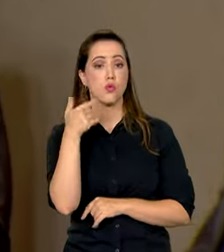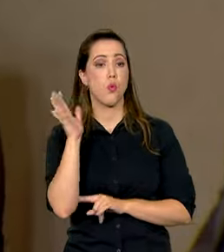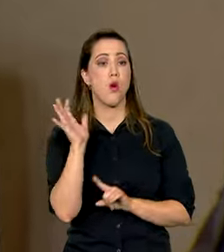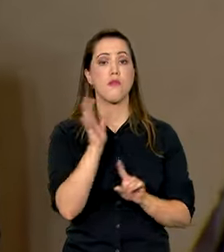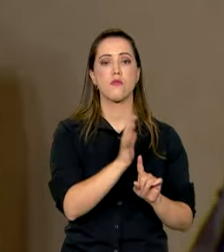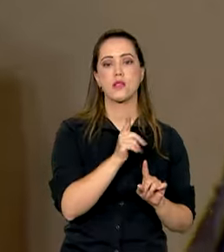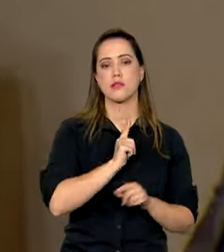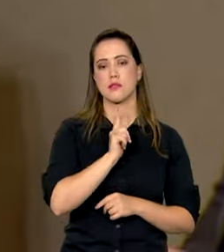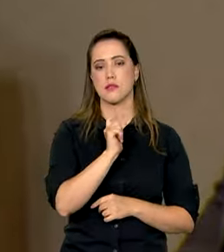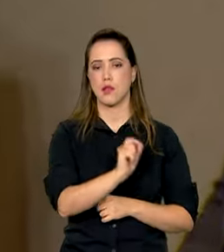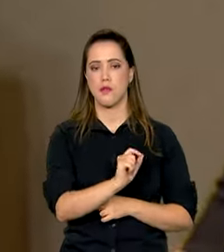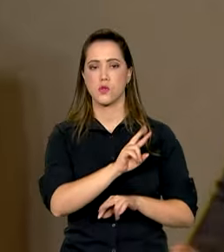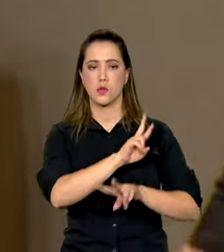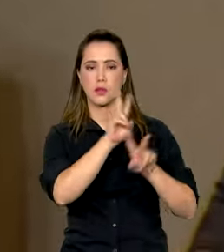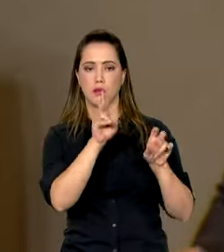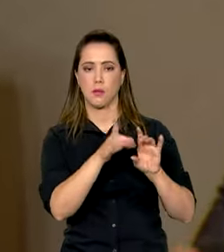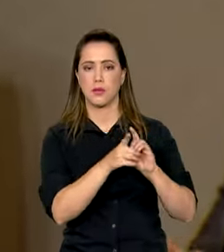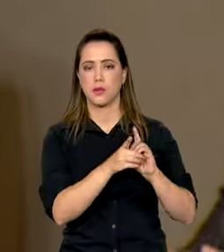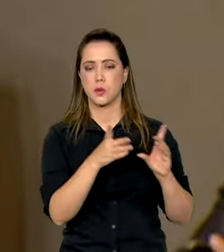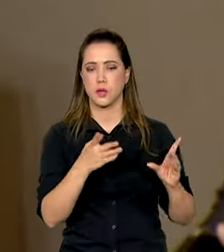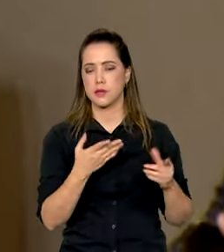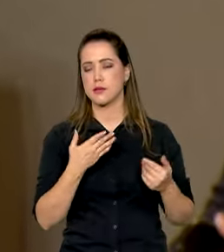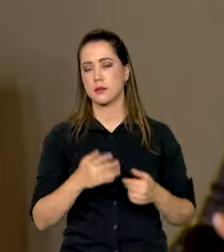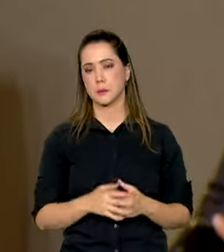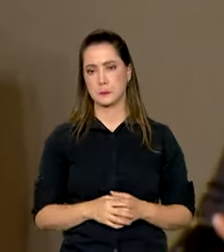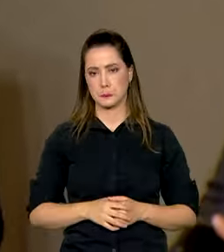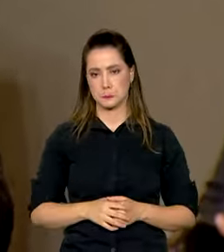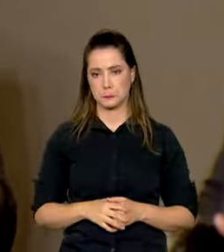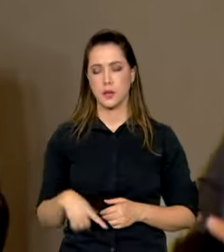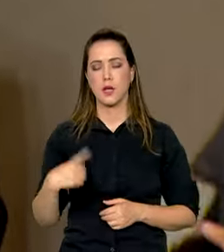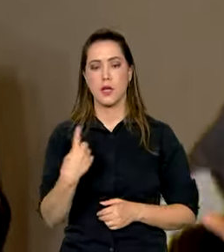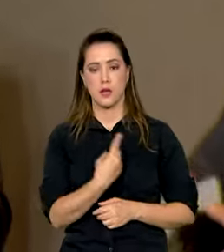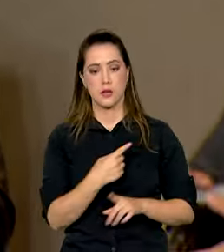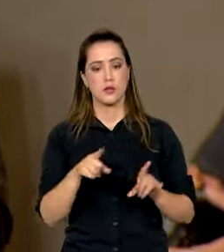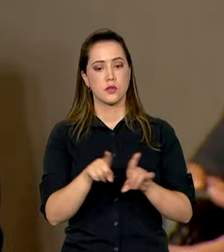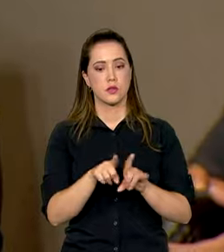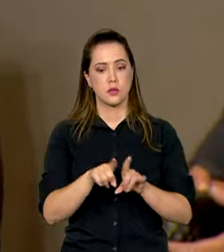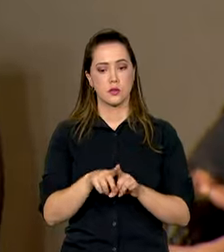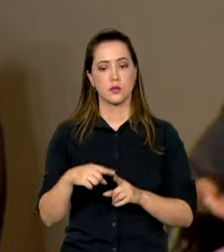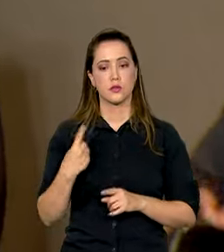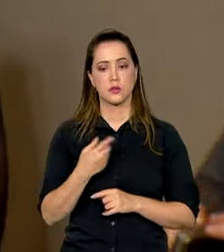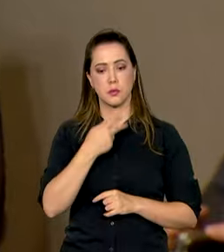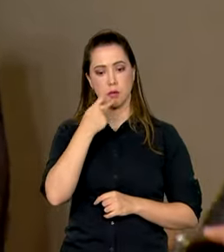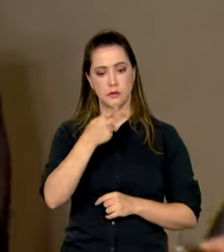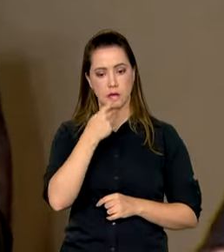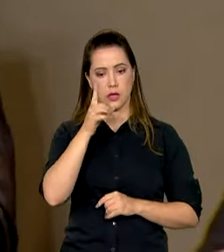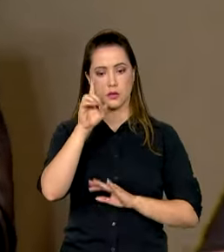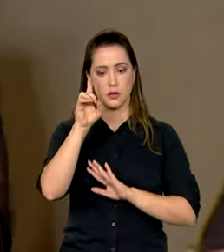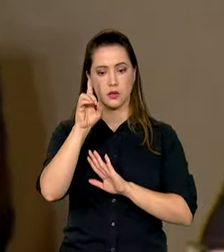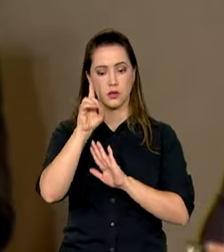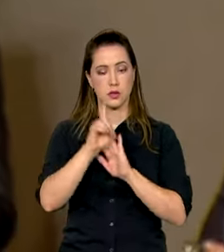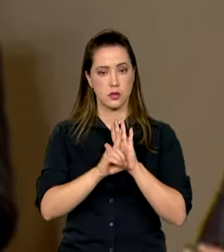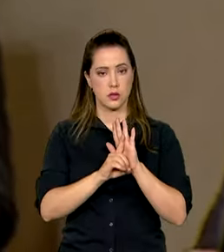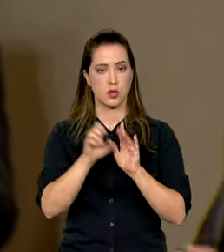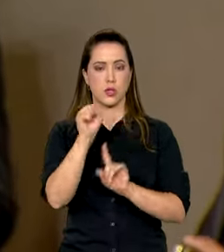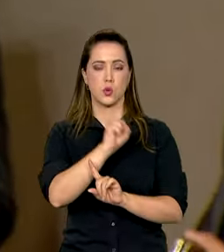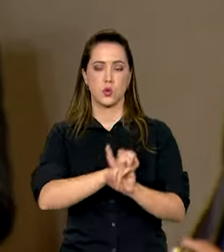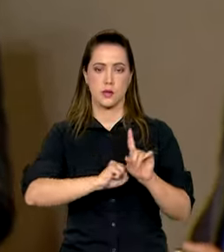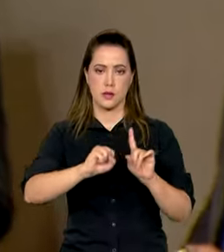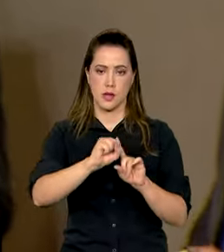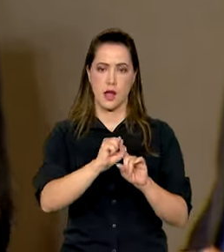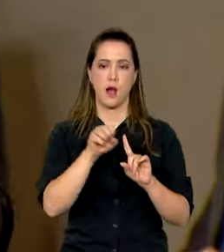teve sobre os regimes democráticos. Nós também estamos nos referindo a direitos